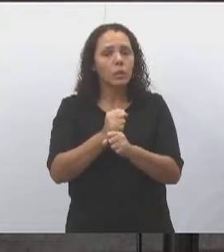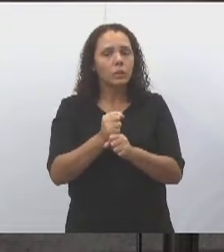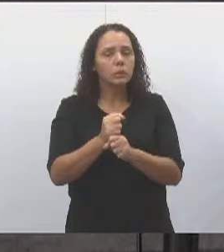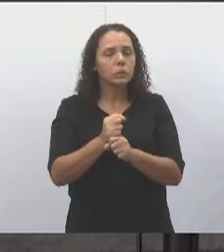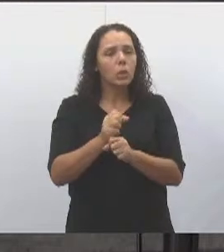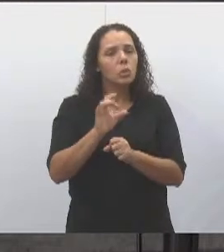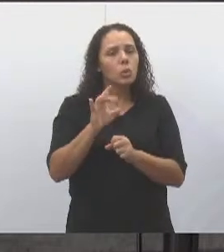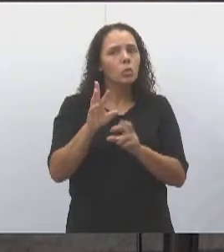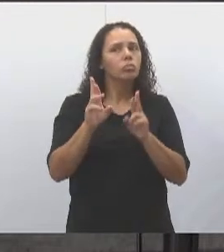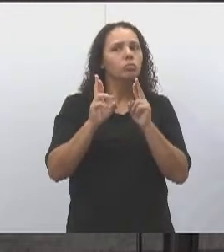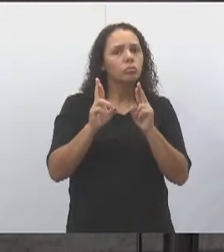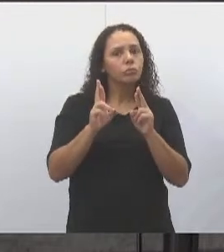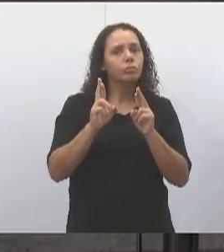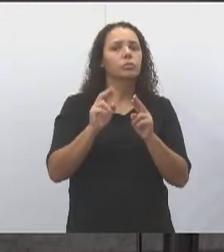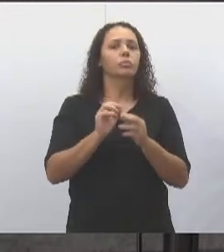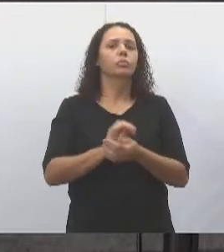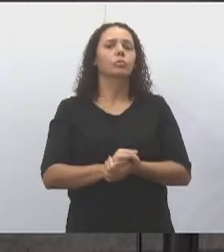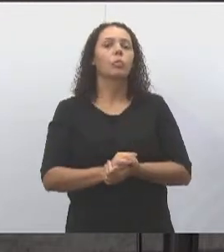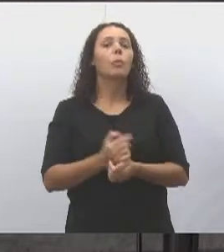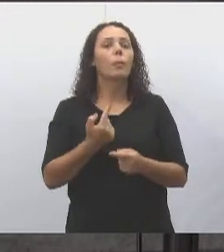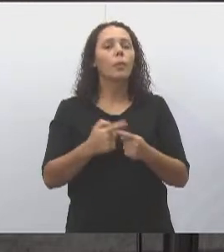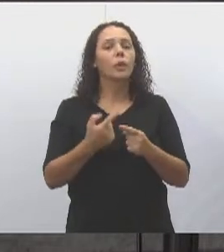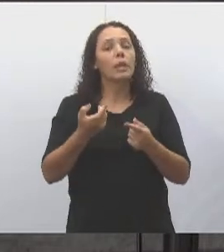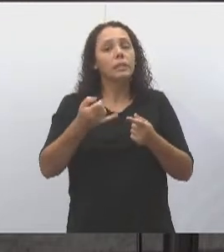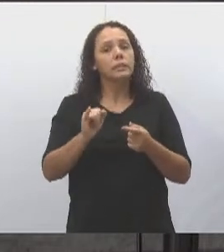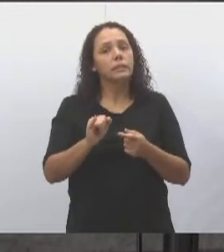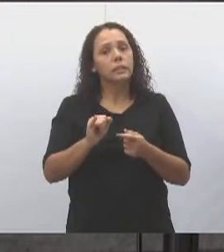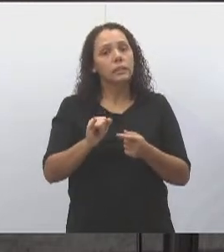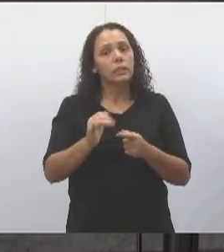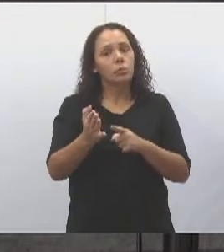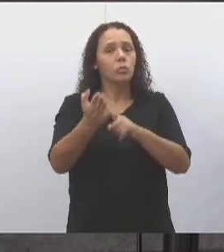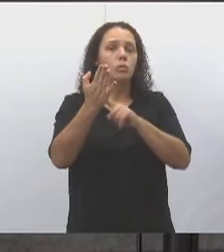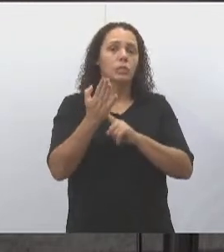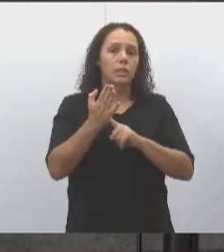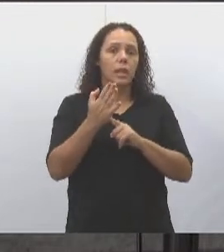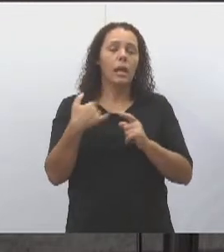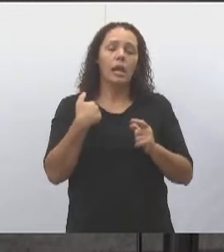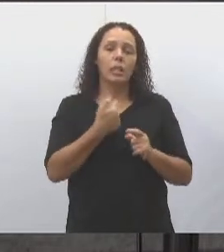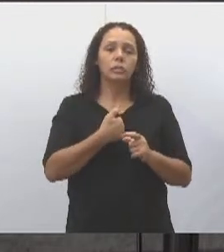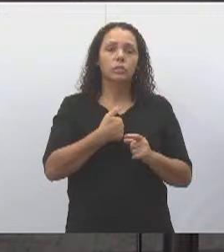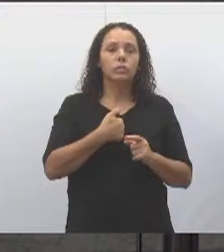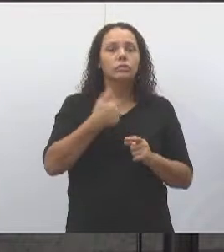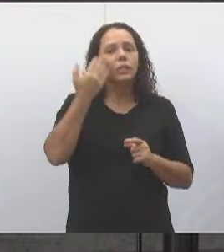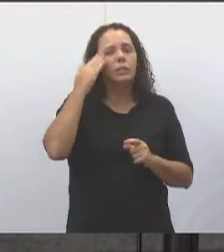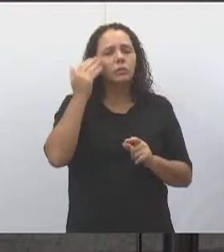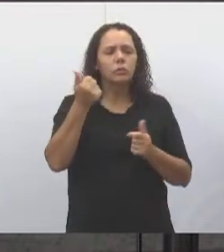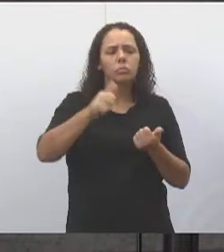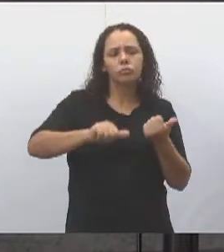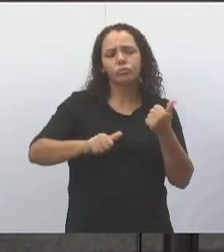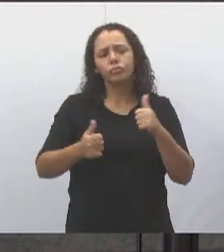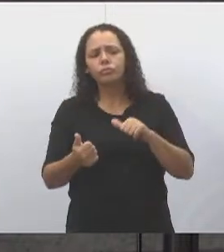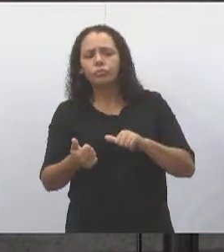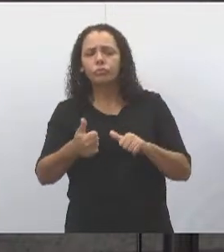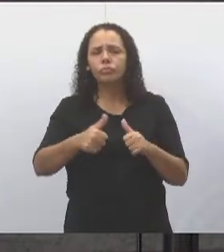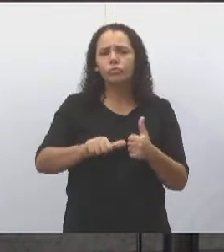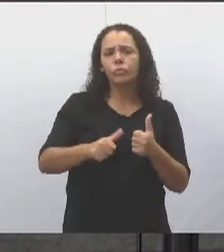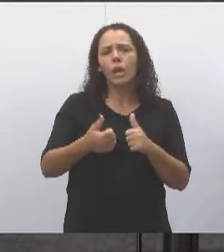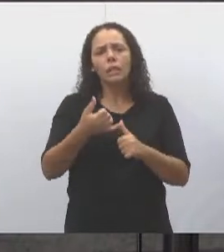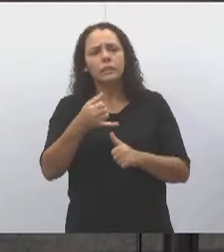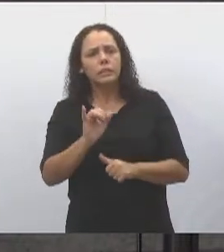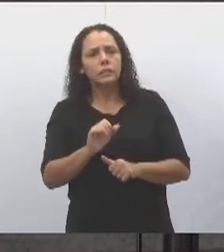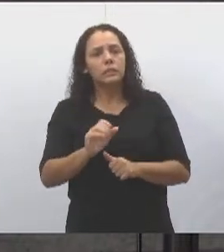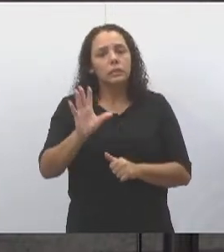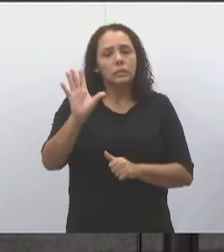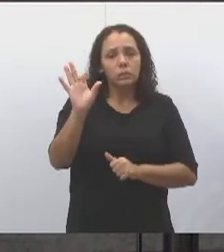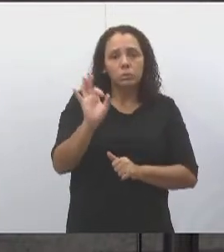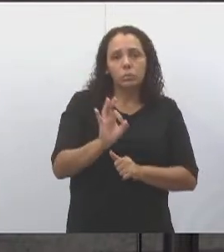previsão. Que daí, com esses números, a gente tem condição de avaliar se essa